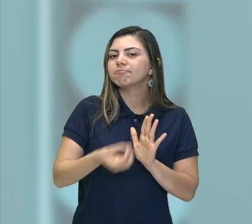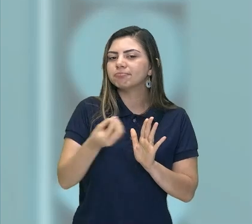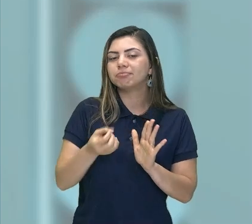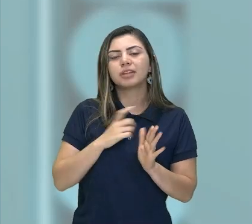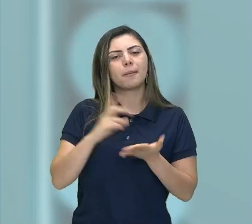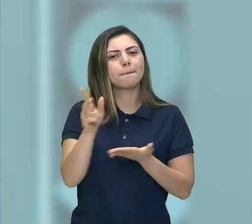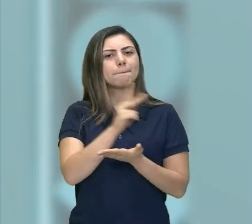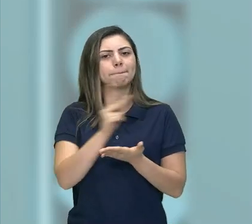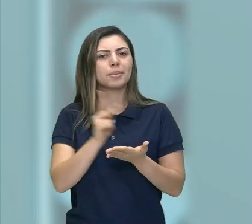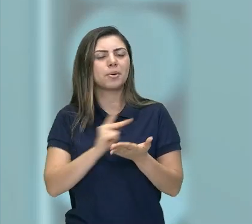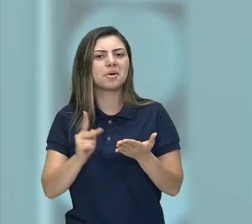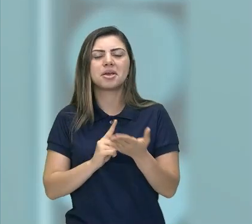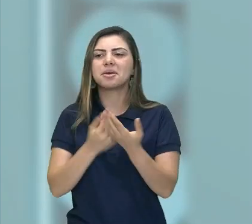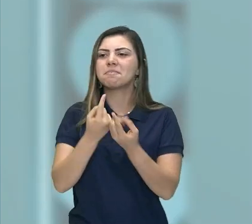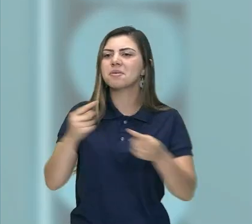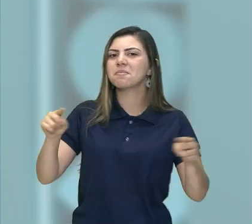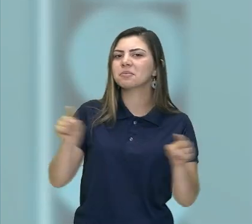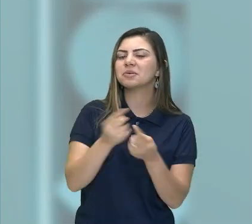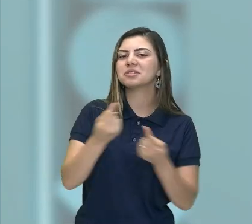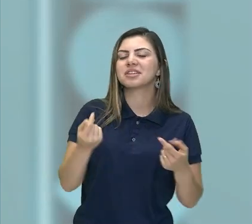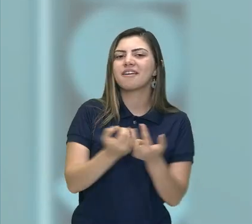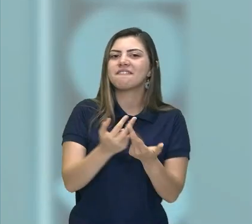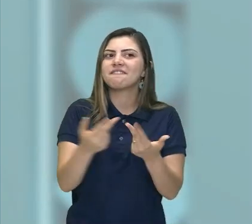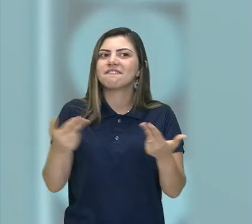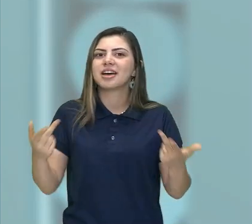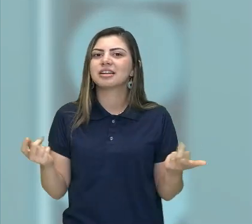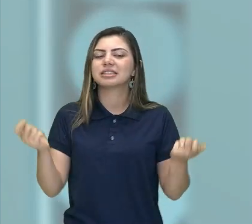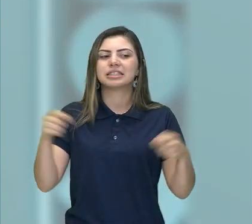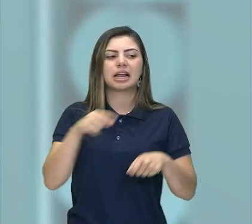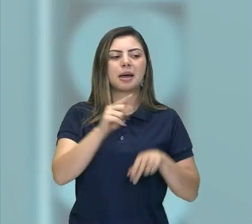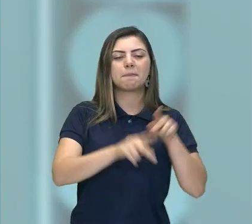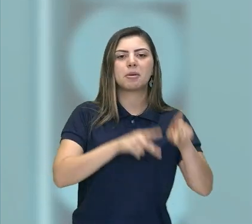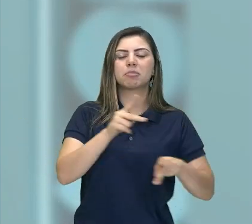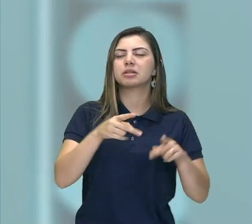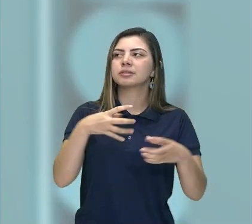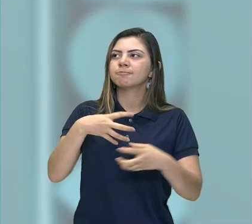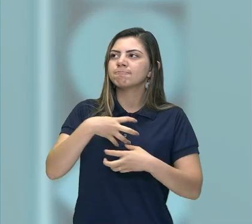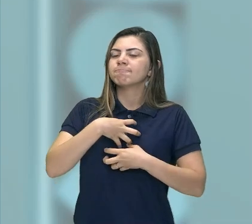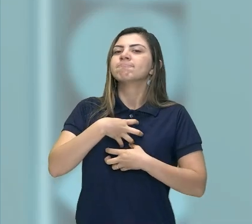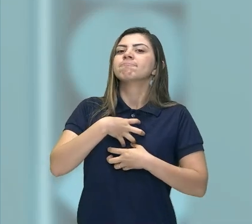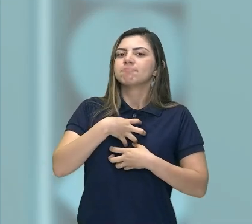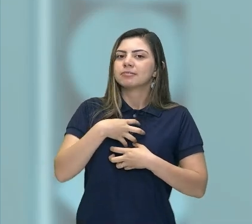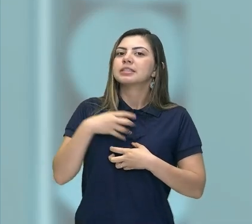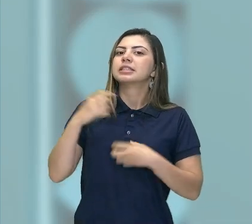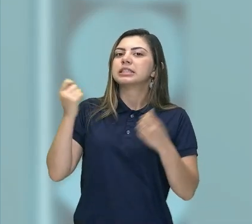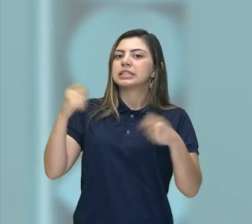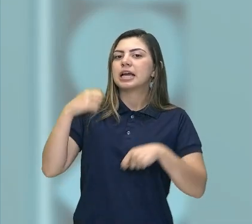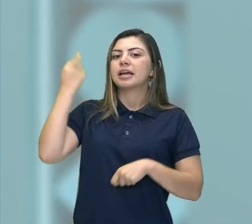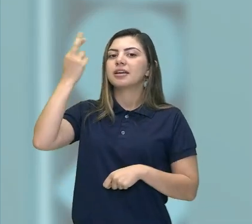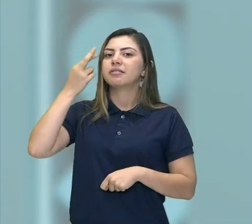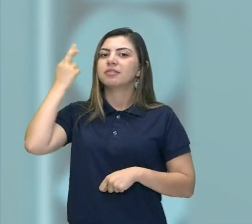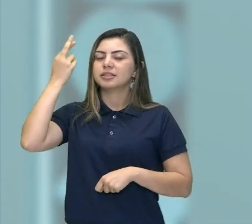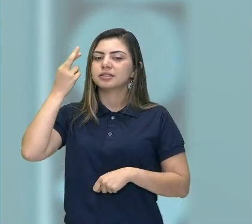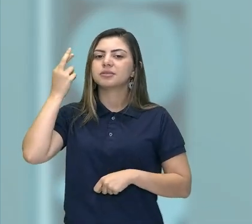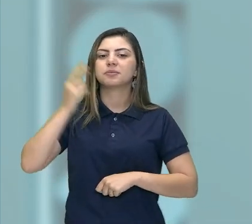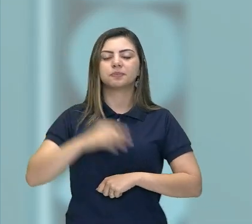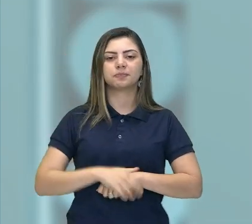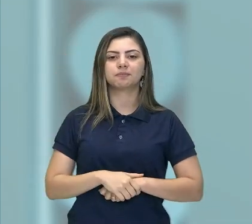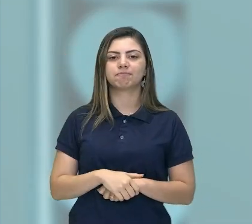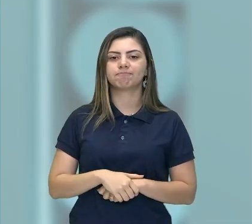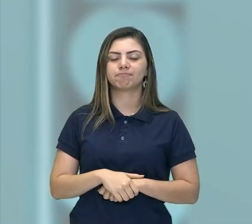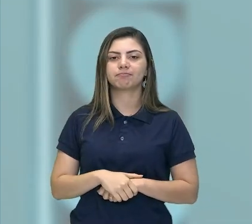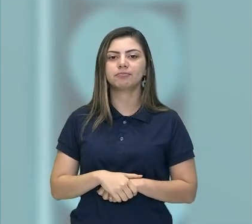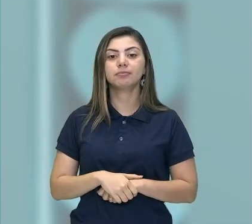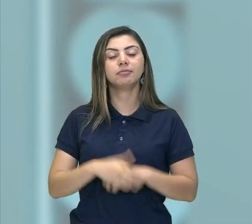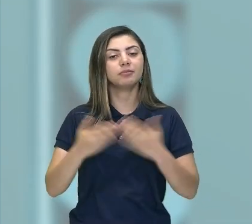né? Poemas, músicas, coisas que despertassem na população alguma coisa que não fosse a apatia, perfeito? A gente falou